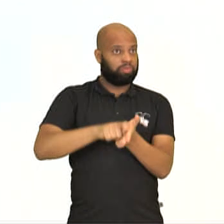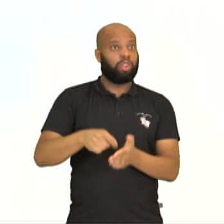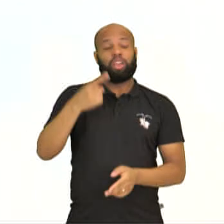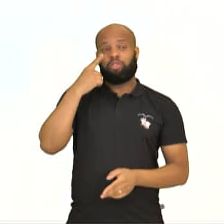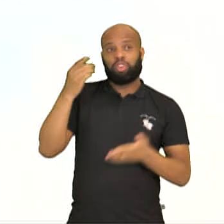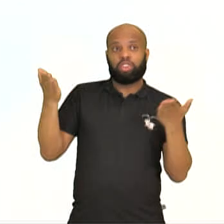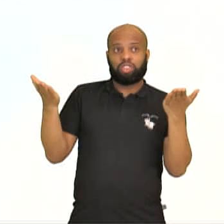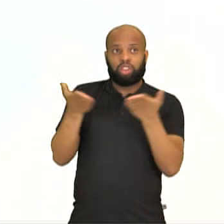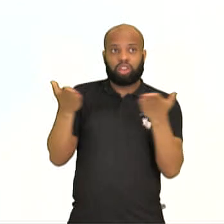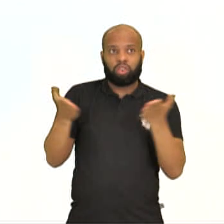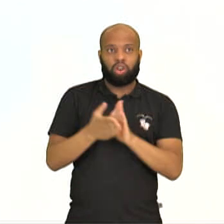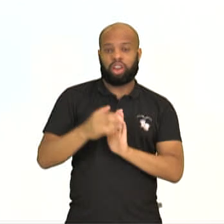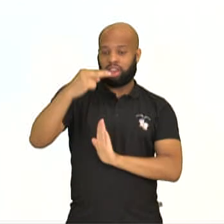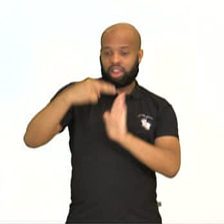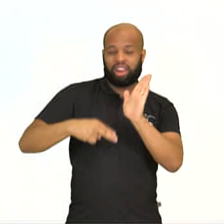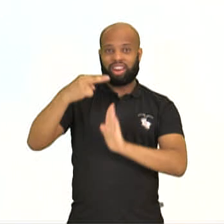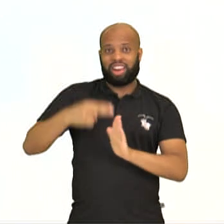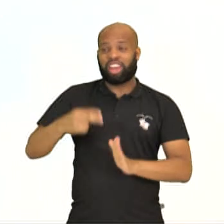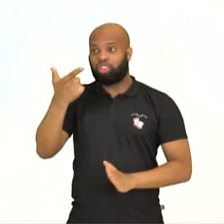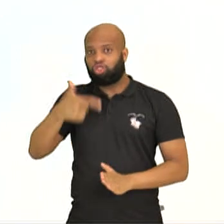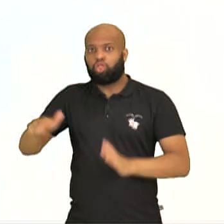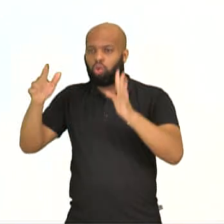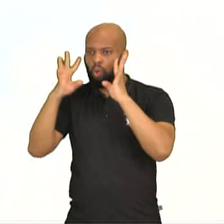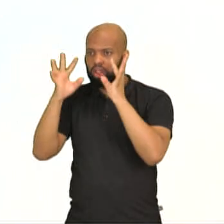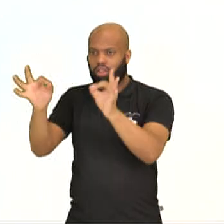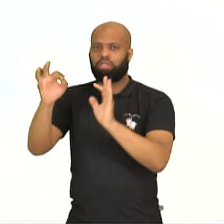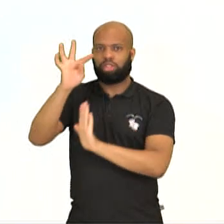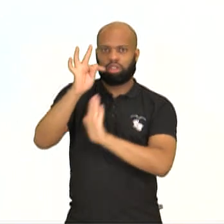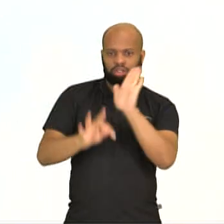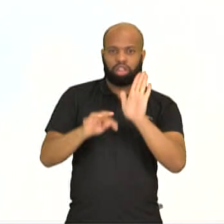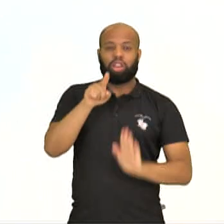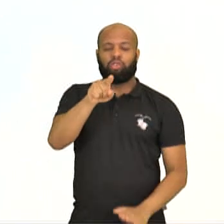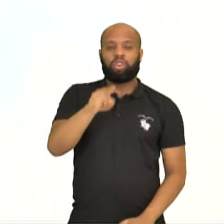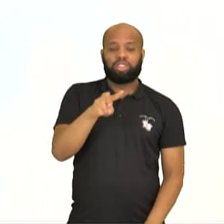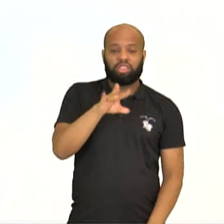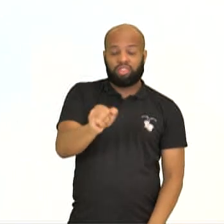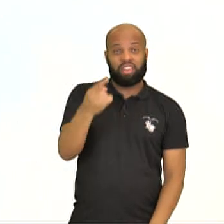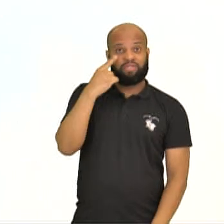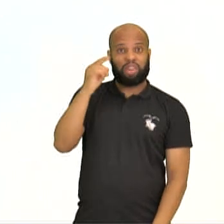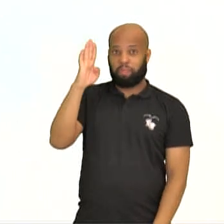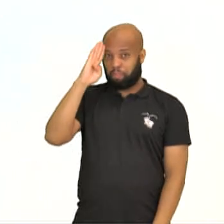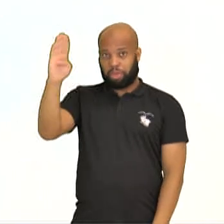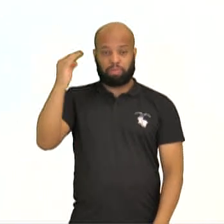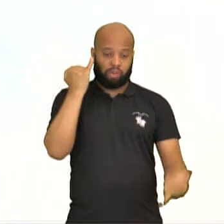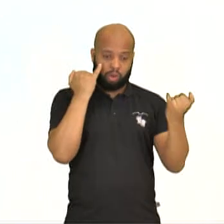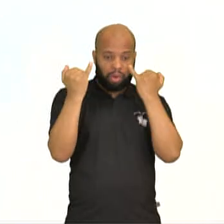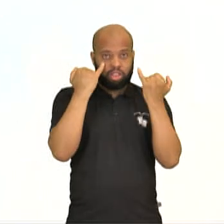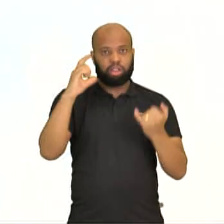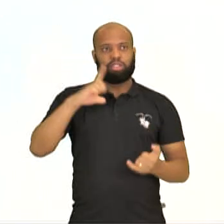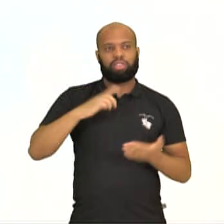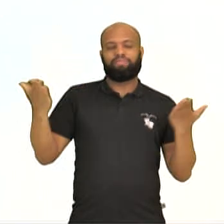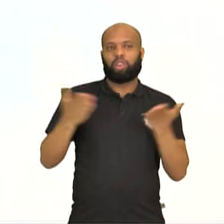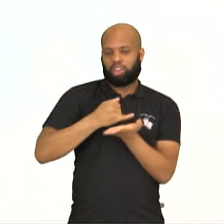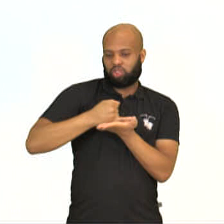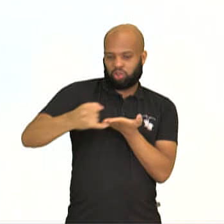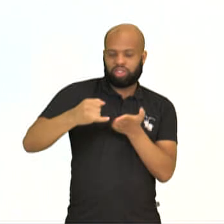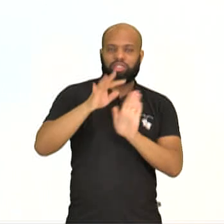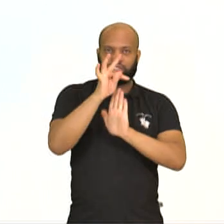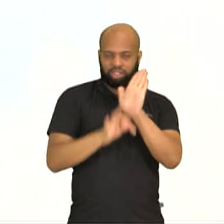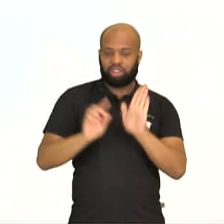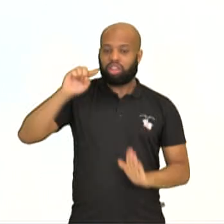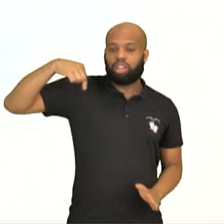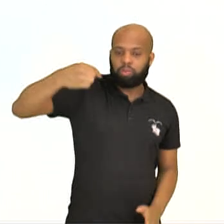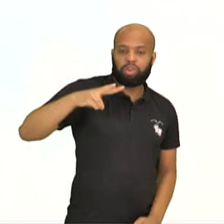Observem o comando, releia atentamente o texto e destaque as principais informações presentes nesta introdução. Em